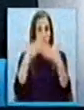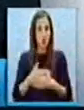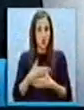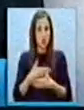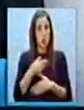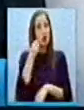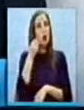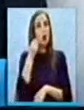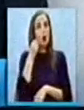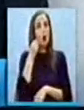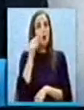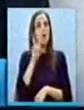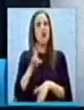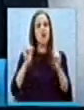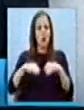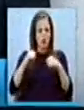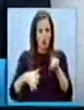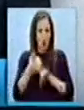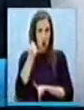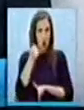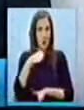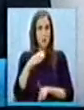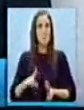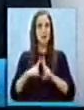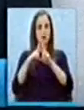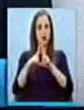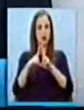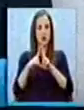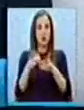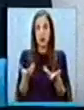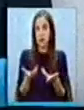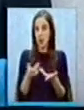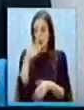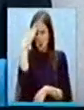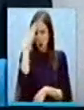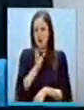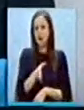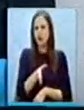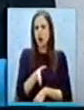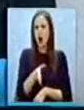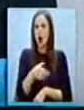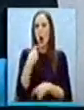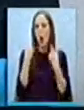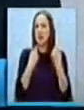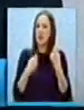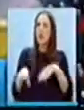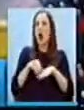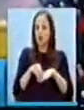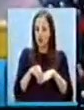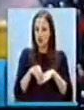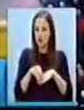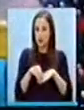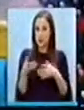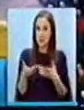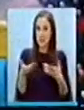Como é que classifica este acordo alcançado em Paris? Era aquilo que se previa ou esperava mais? Diremos que era um pouco o